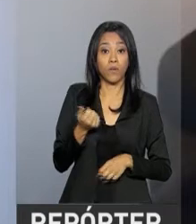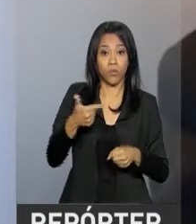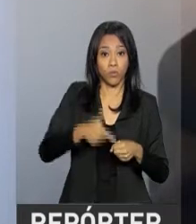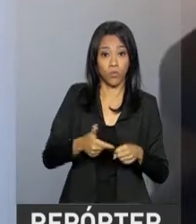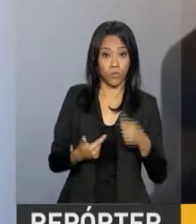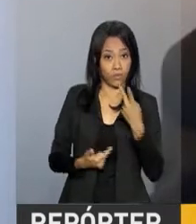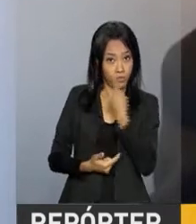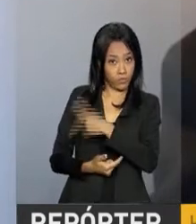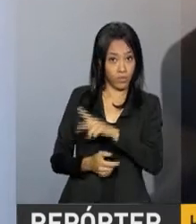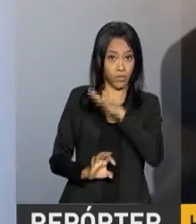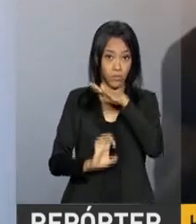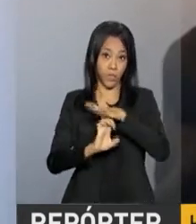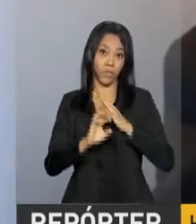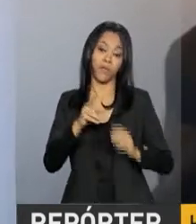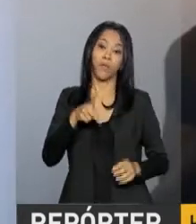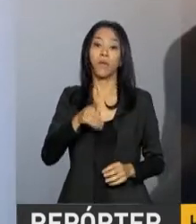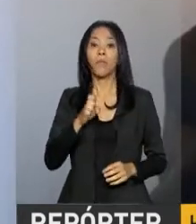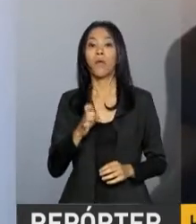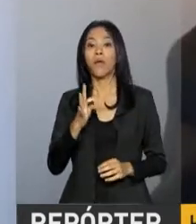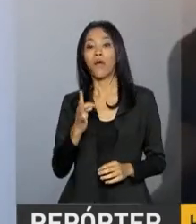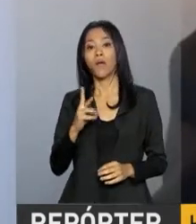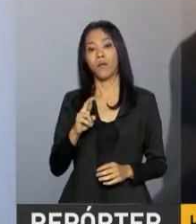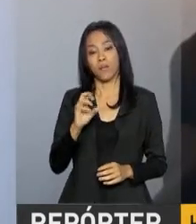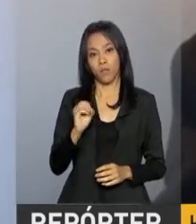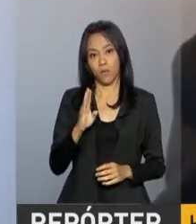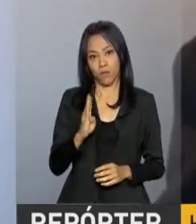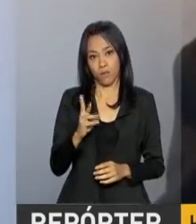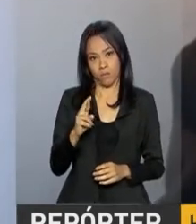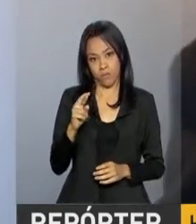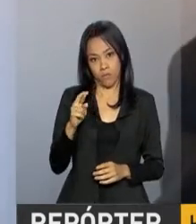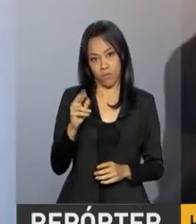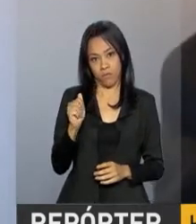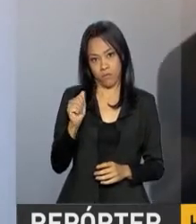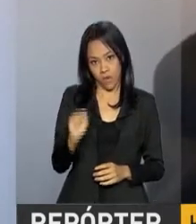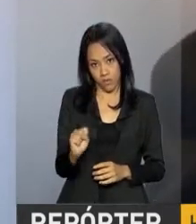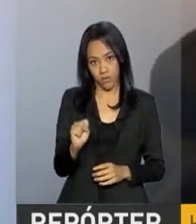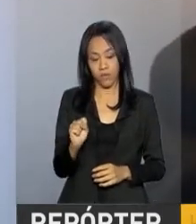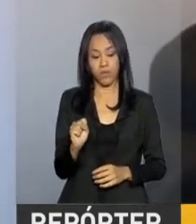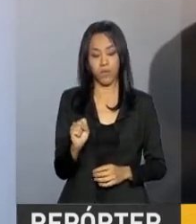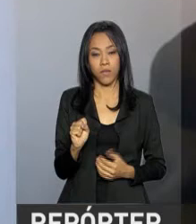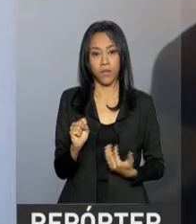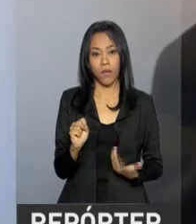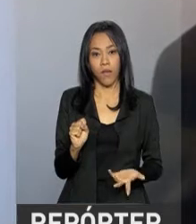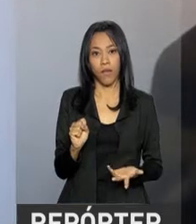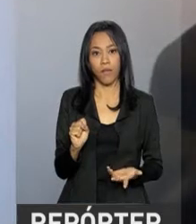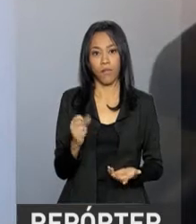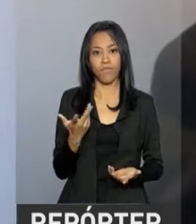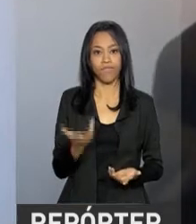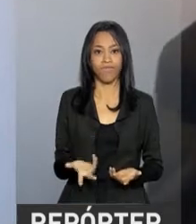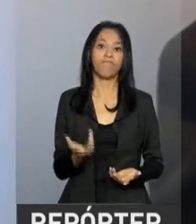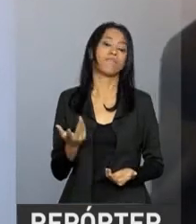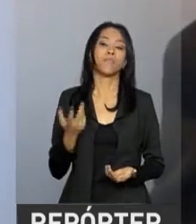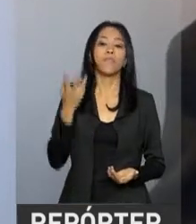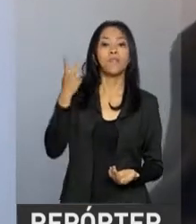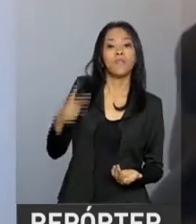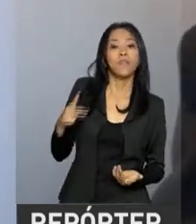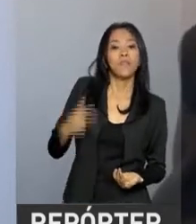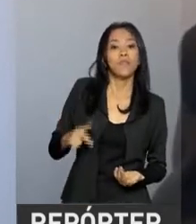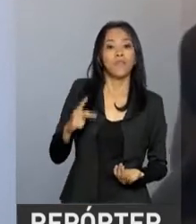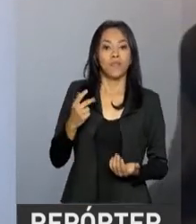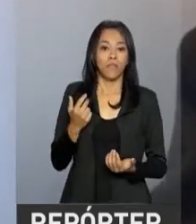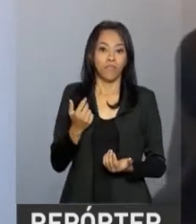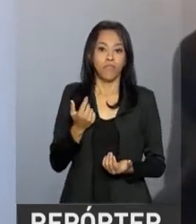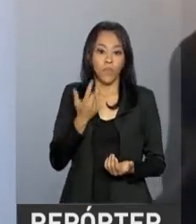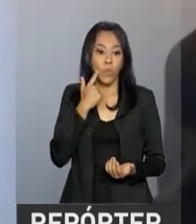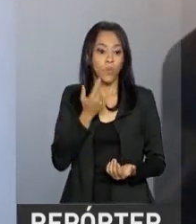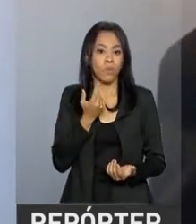minha fala, é autônoma, baseado na eficiência corporativa, na realidade de